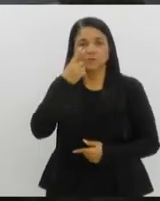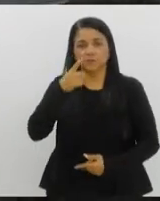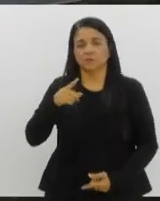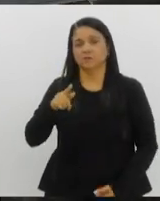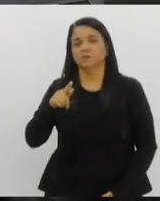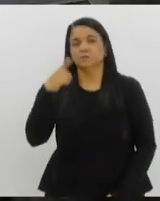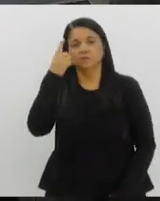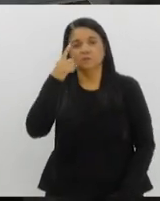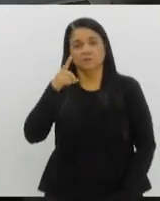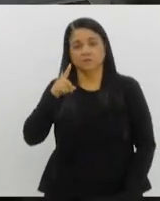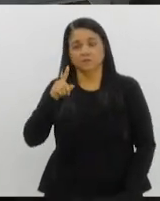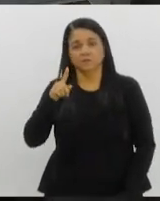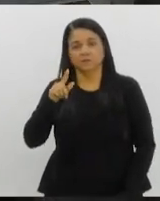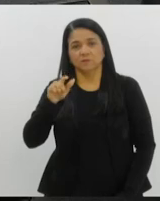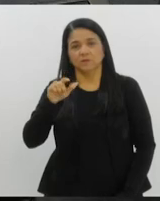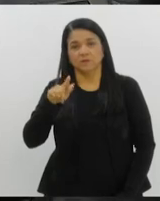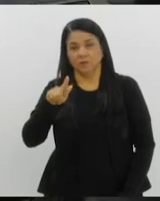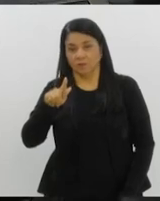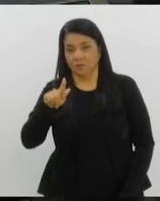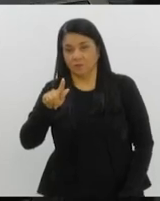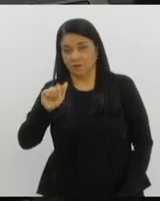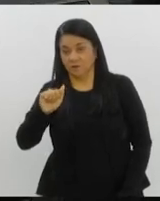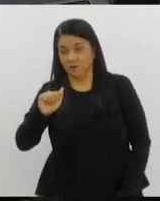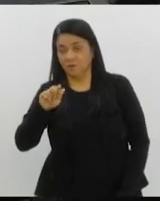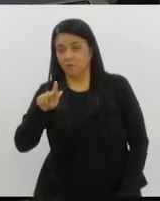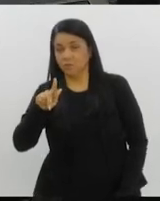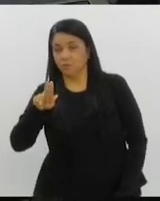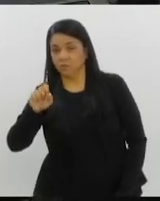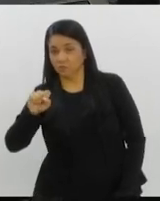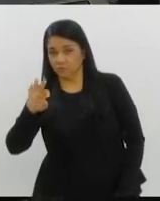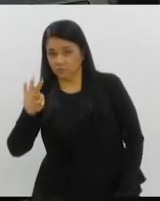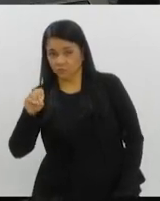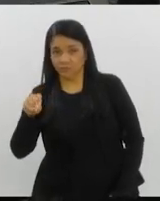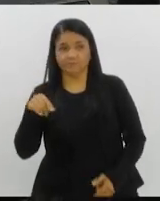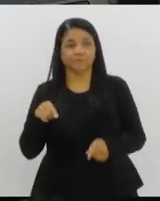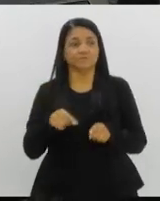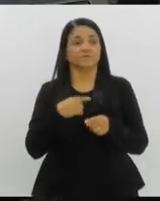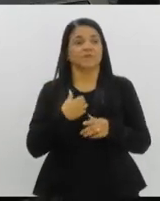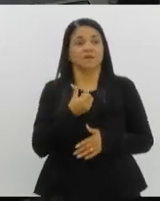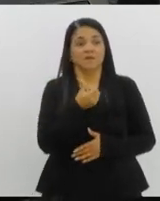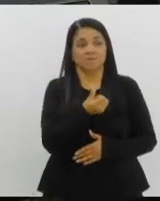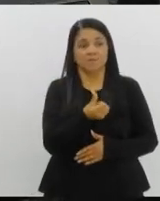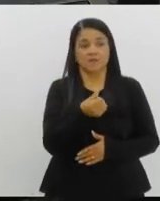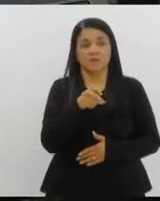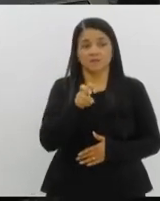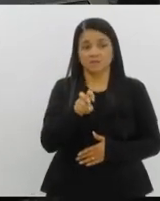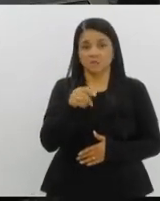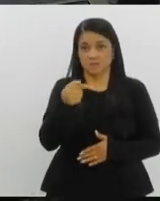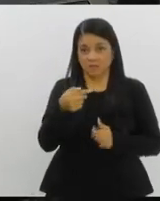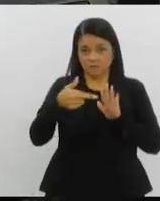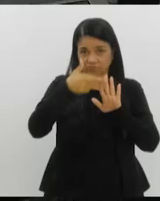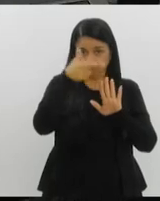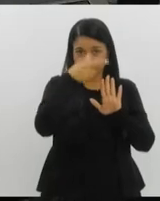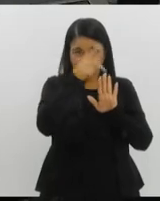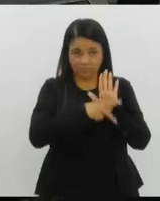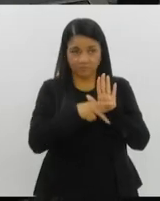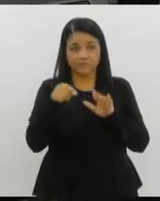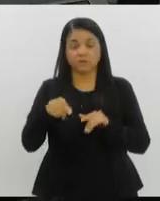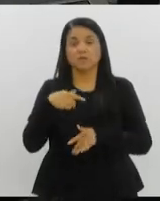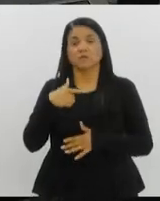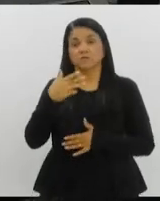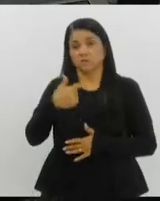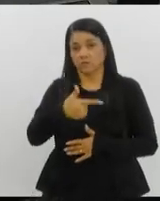Augusto. Anuncio, projeto de resolução número 657 de 2024, de autoria do deputado